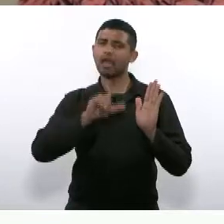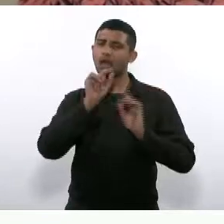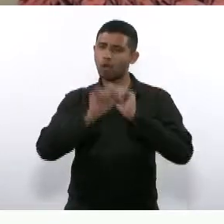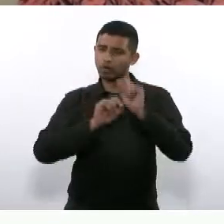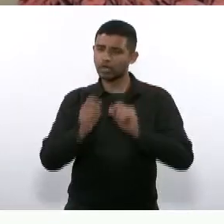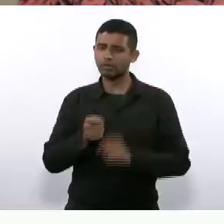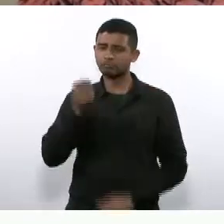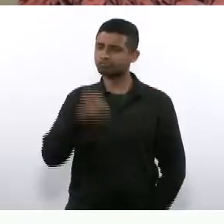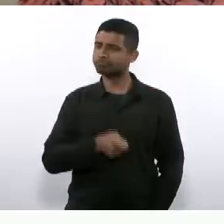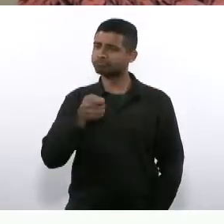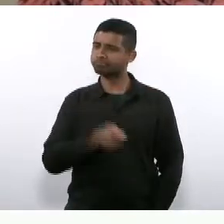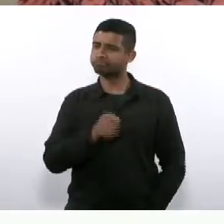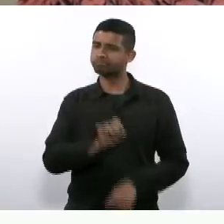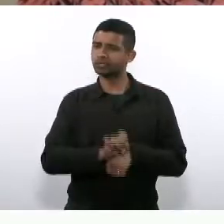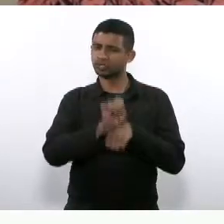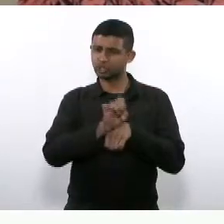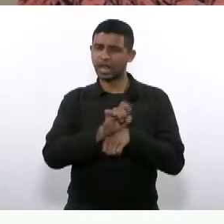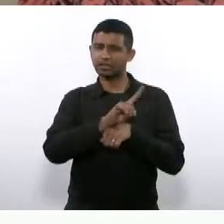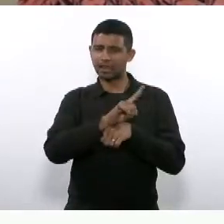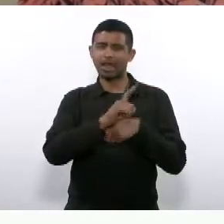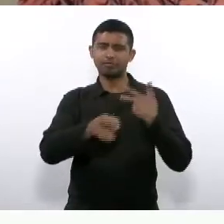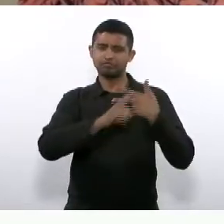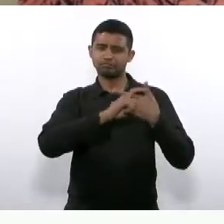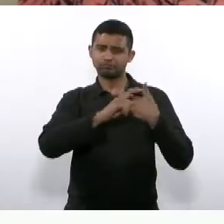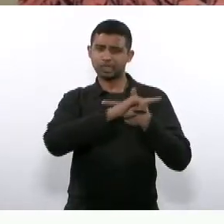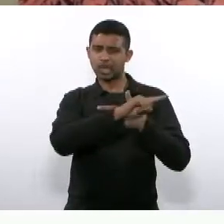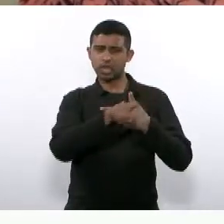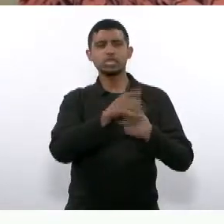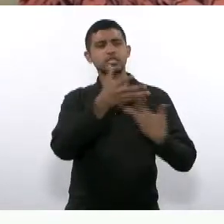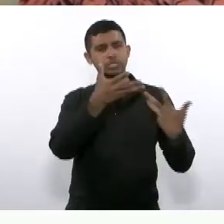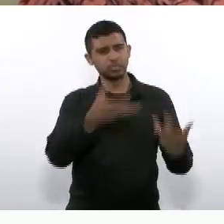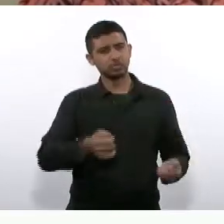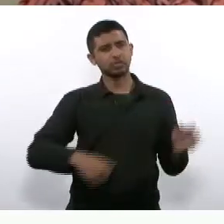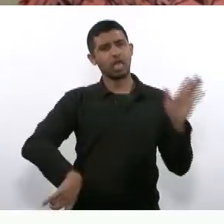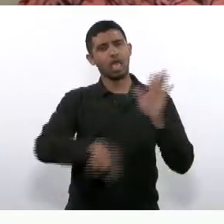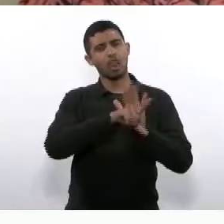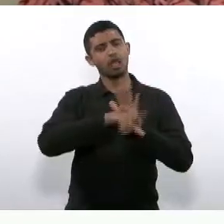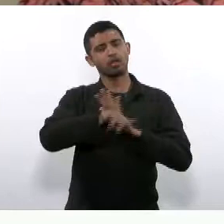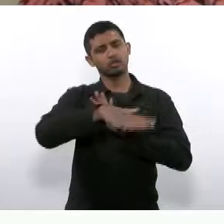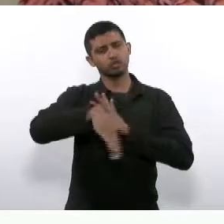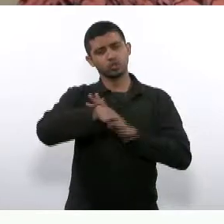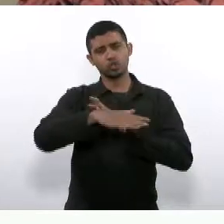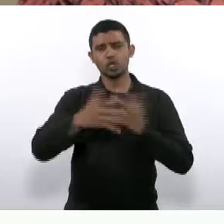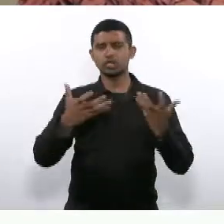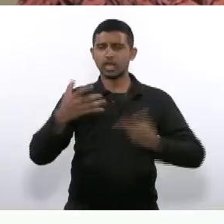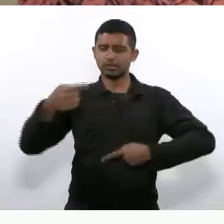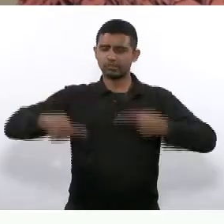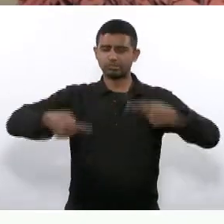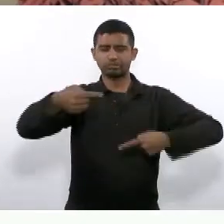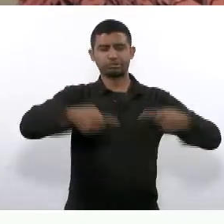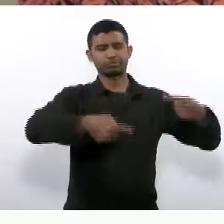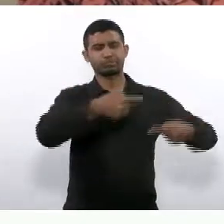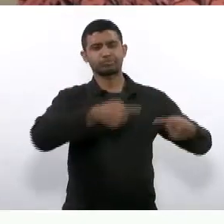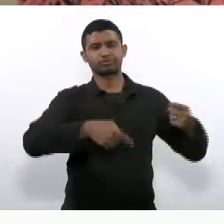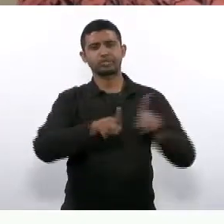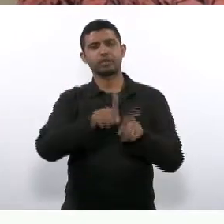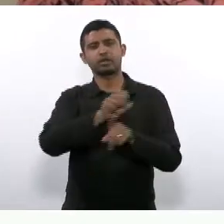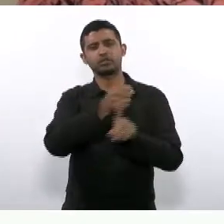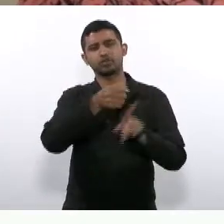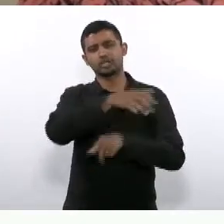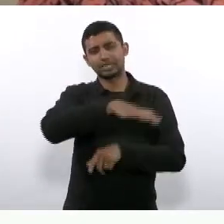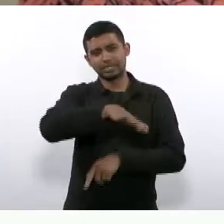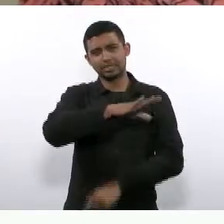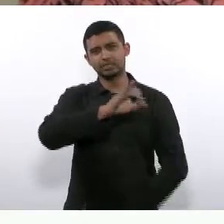pressionar o Estado, o Poder Executivo, a fazer, sim, valer aquilo que todas nós aqui debatemos com a sociedade civil